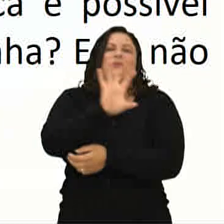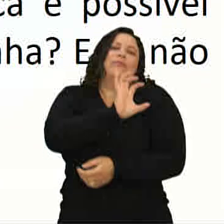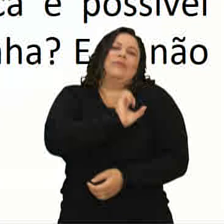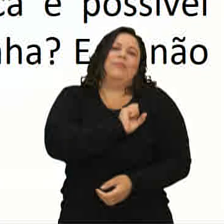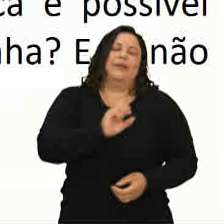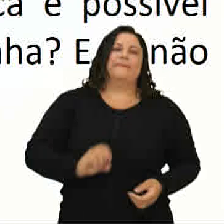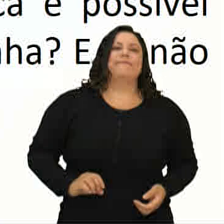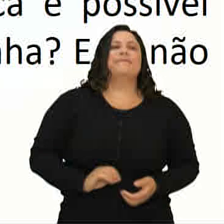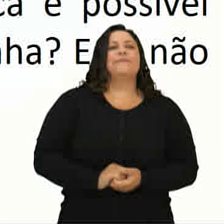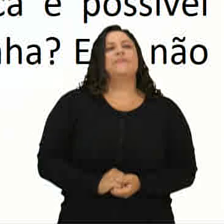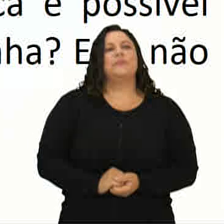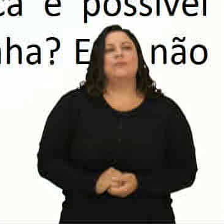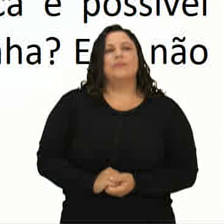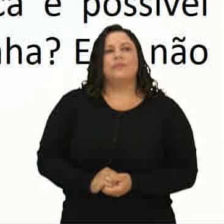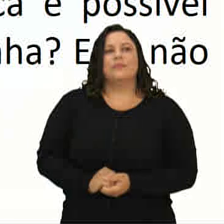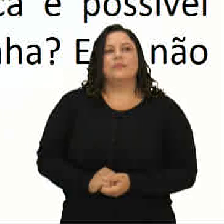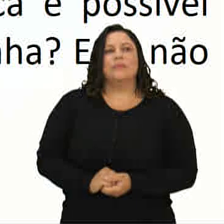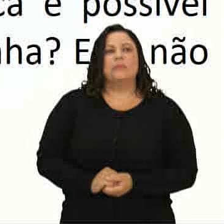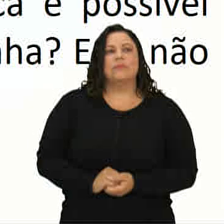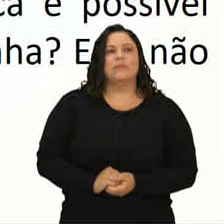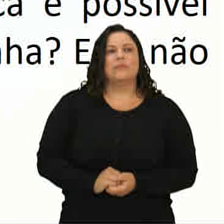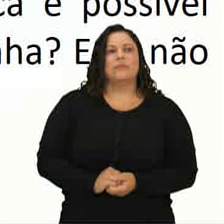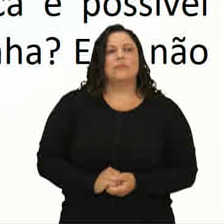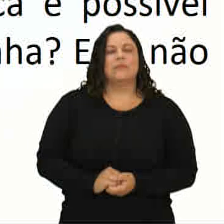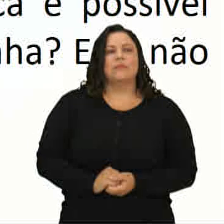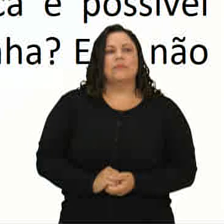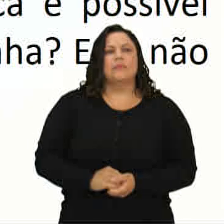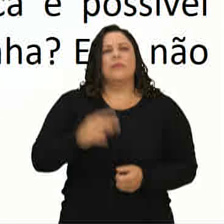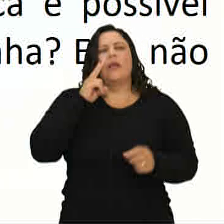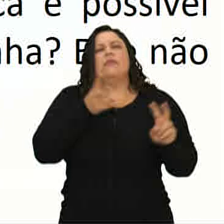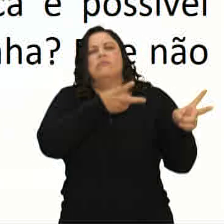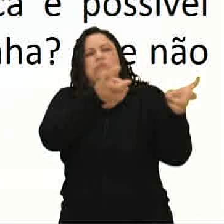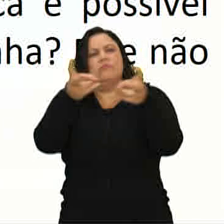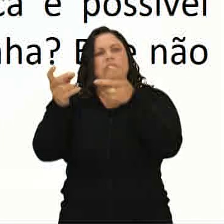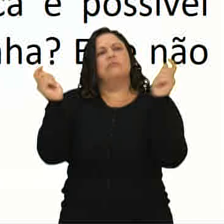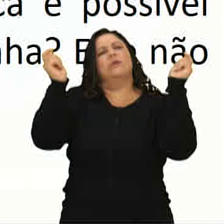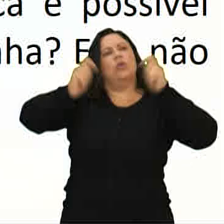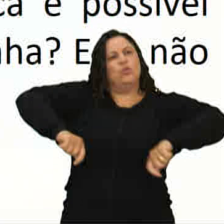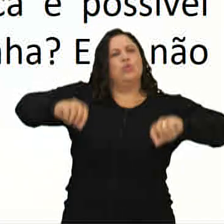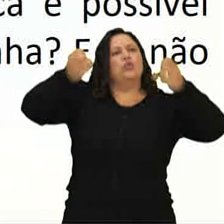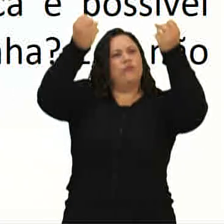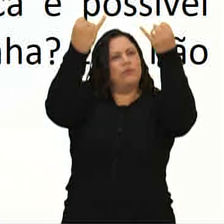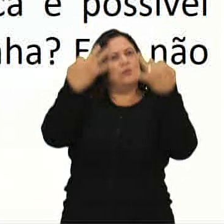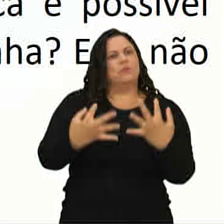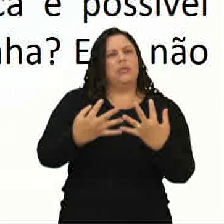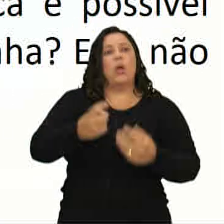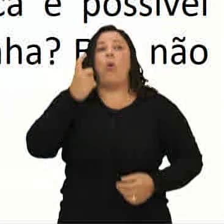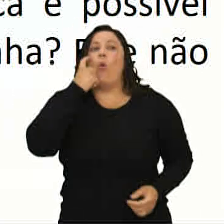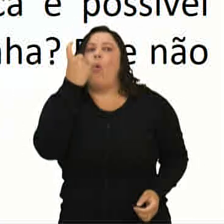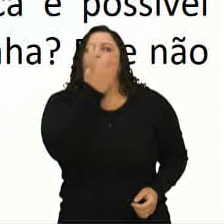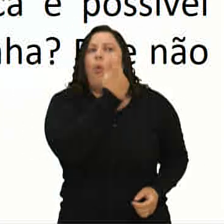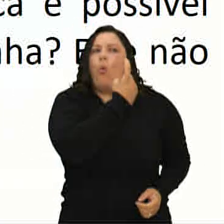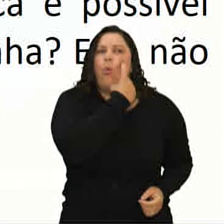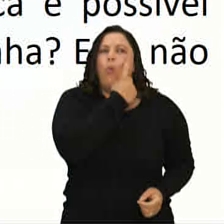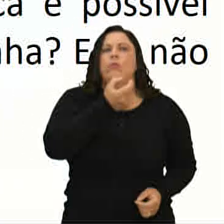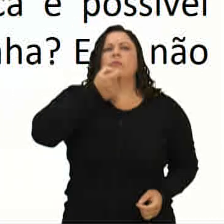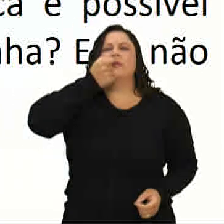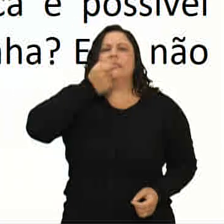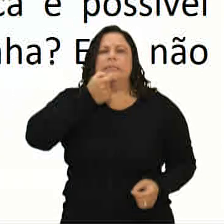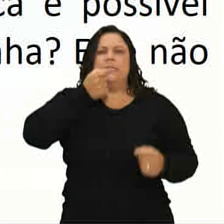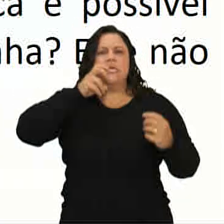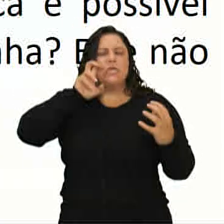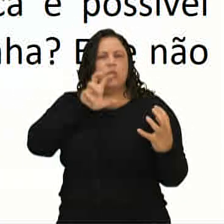Ouvistes o que foi dito, como diz Jesus, olho por olho, dente por dente. Eu, porém, vos digo,